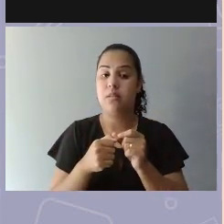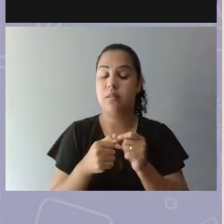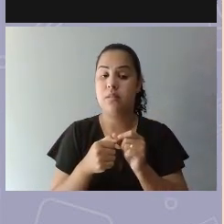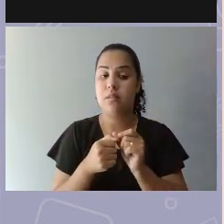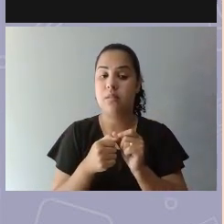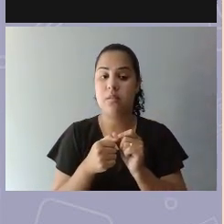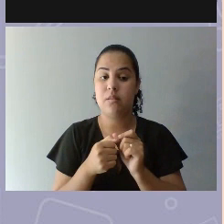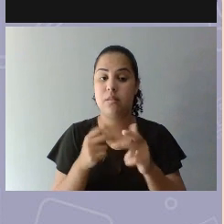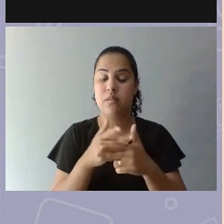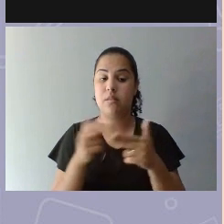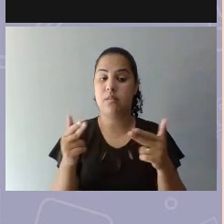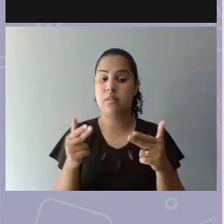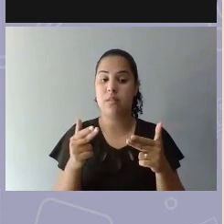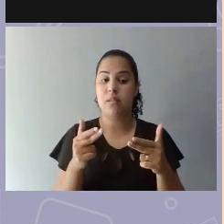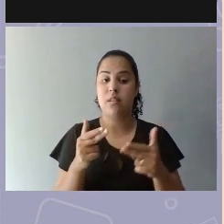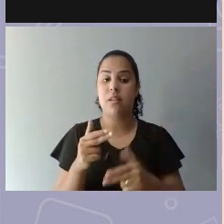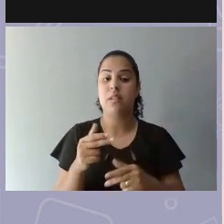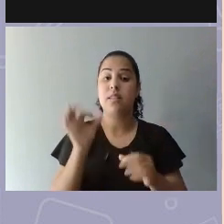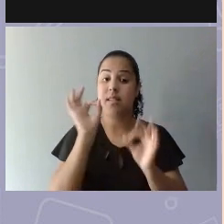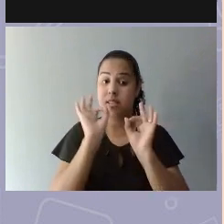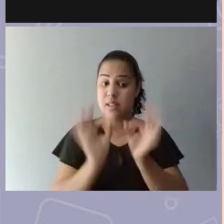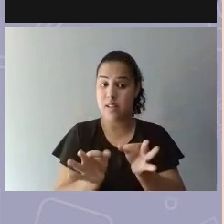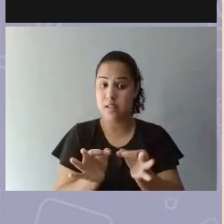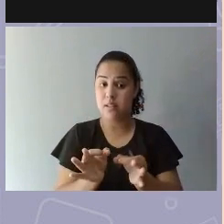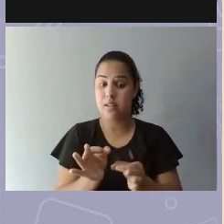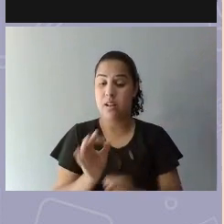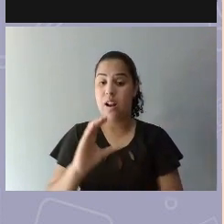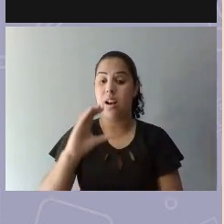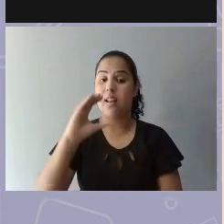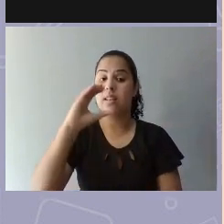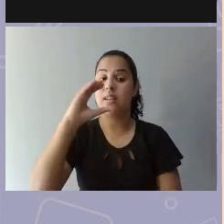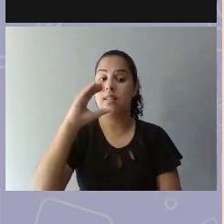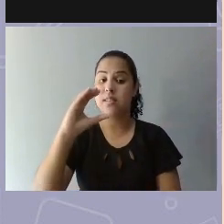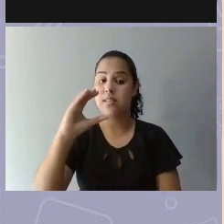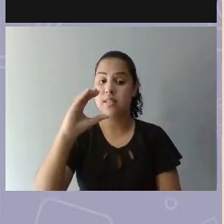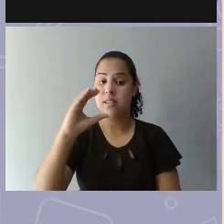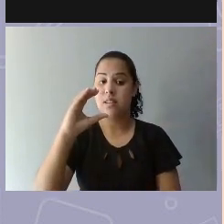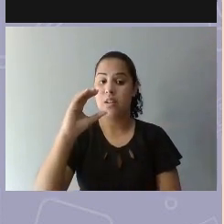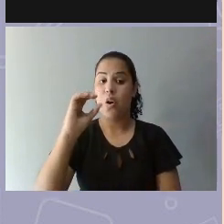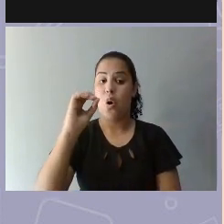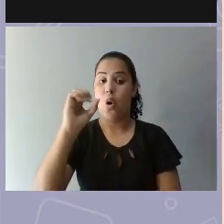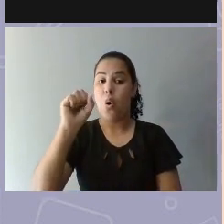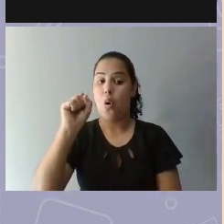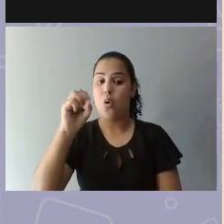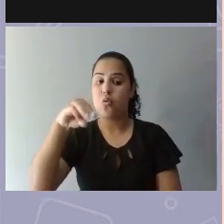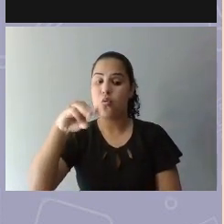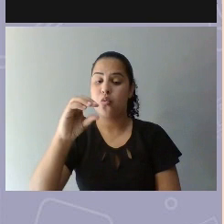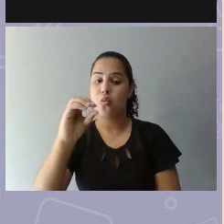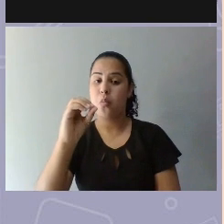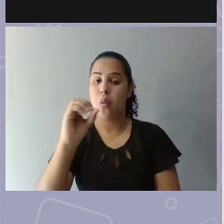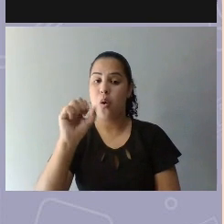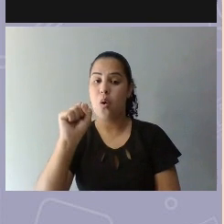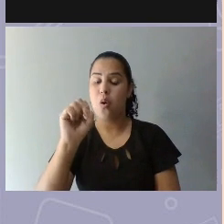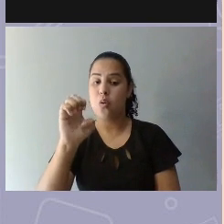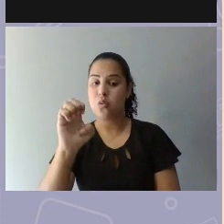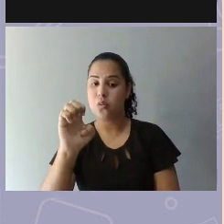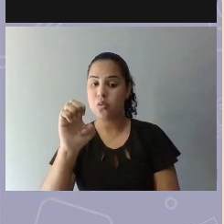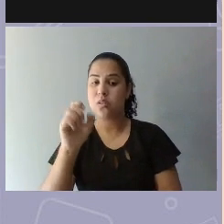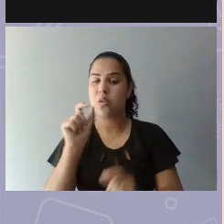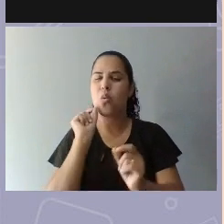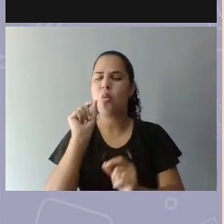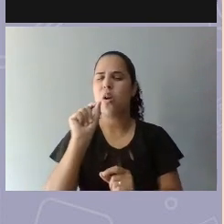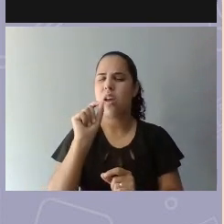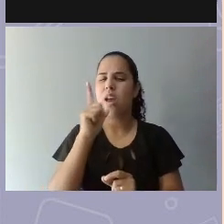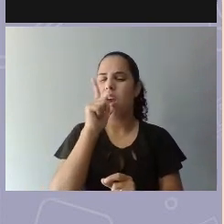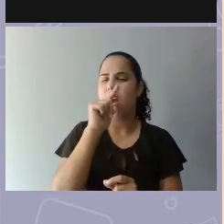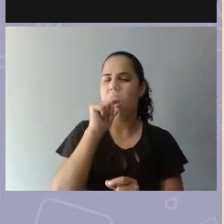correta dessa questão é a letra C certo vamos lembrar osmose é aquele transporte das moléculas de água que